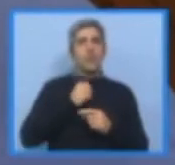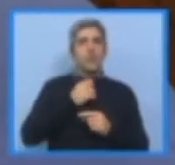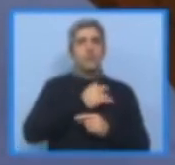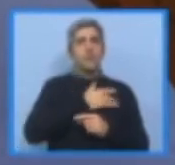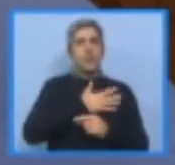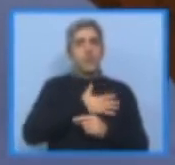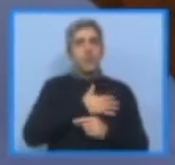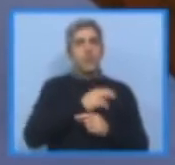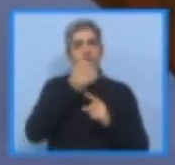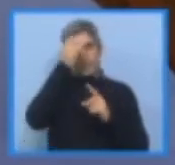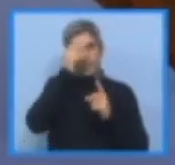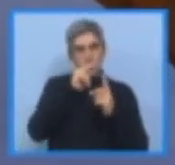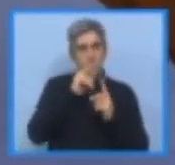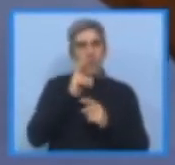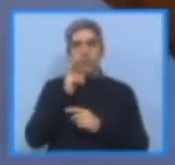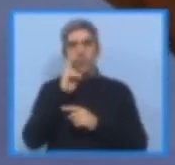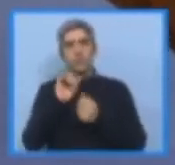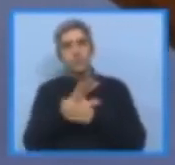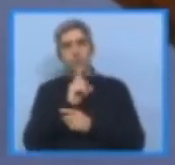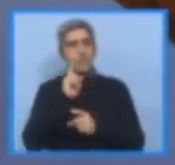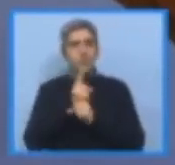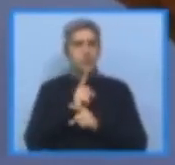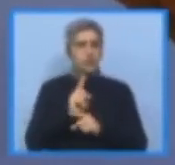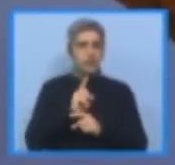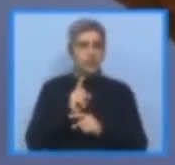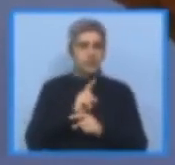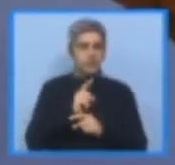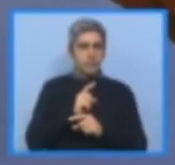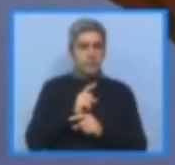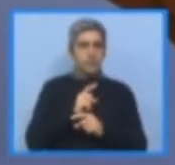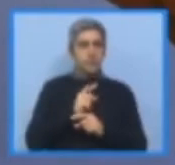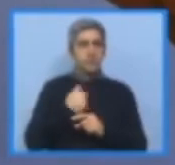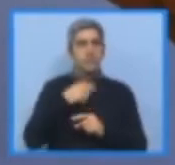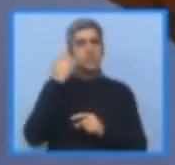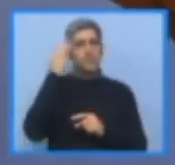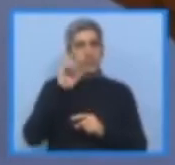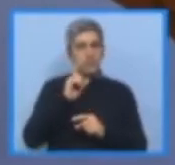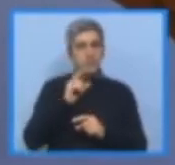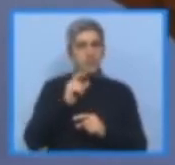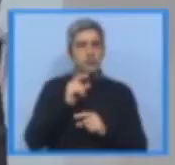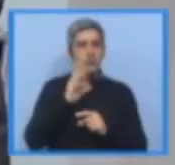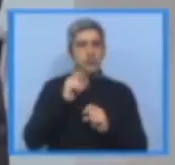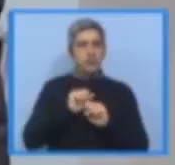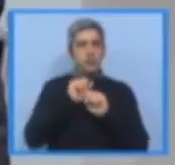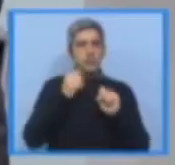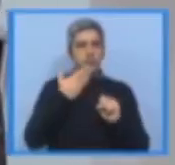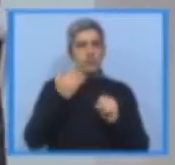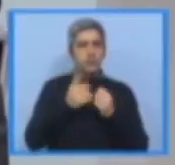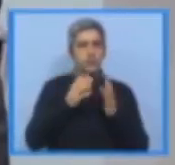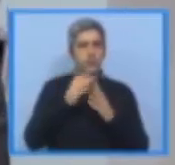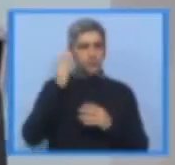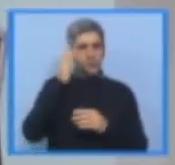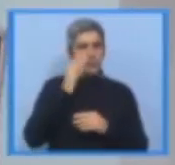patrão e a perspectiva do diretor e do jornalista não são as mesmas. Por muito santos que sejamos, e às vezes somos, quando acordamos de manhã somos todos